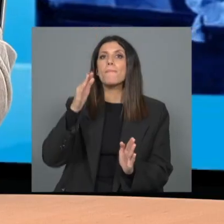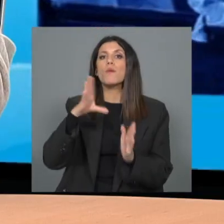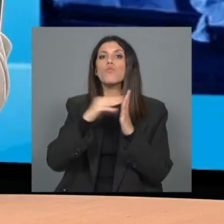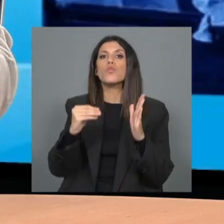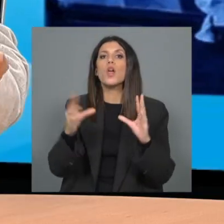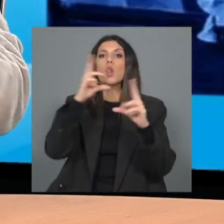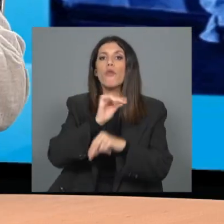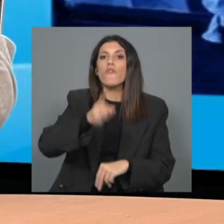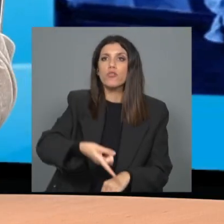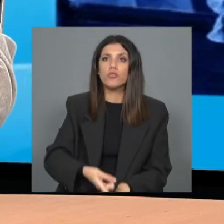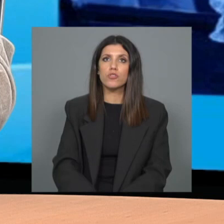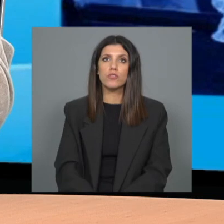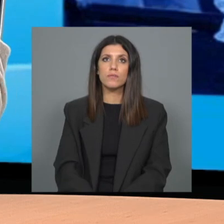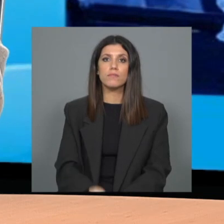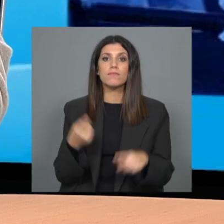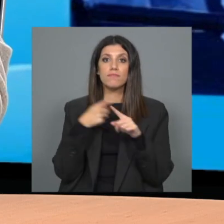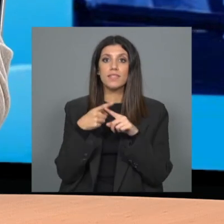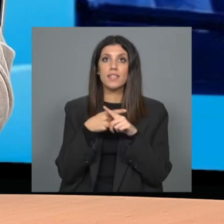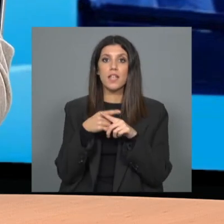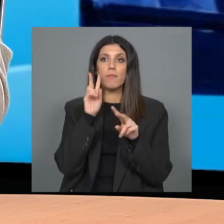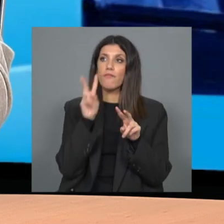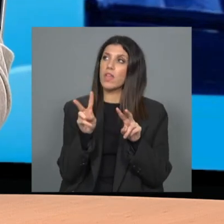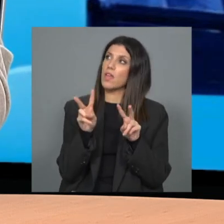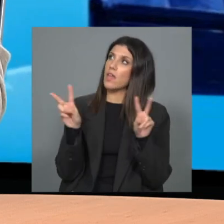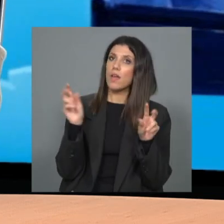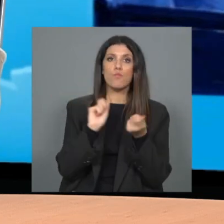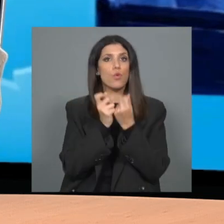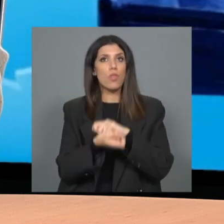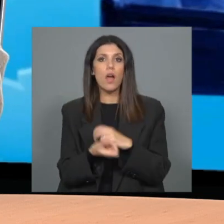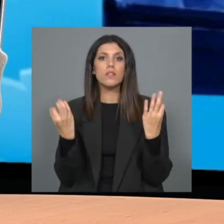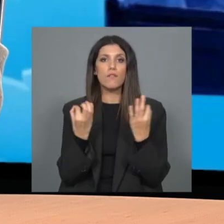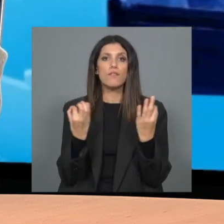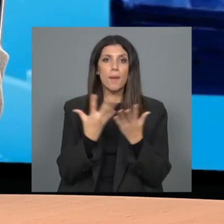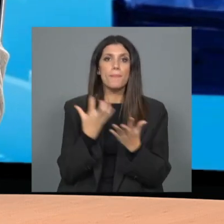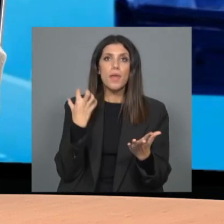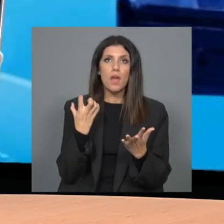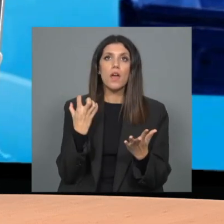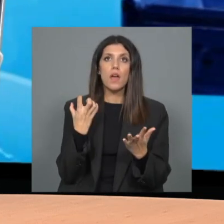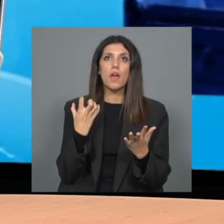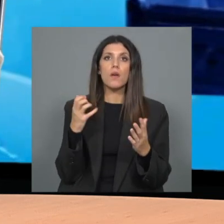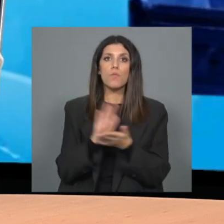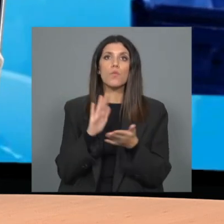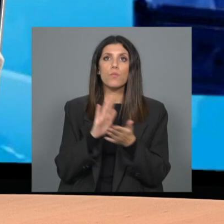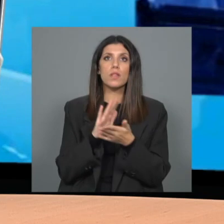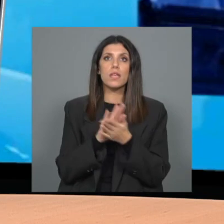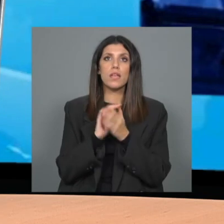porque, agora olhando para todas estas mudanças, a certa altura notamos que antes da publicação